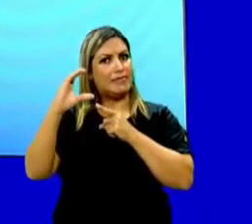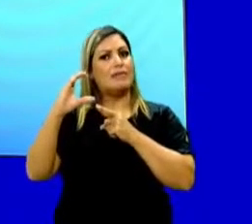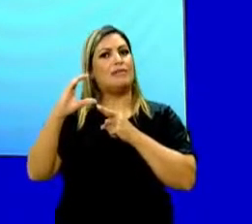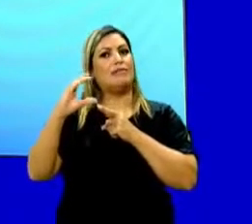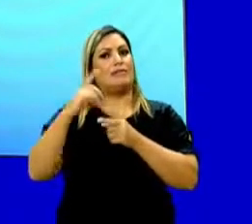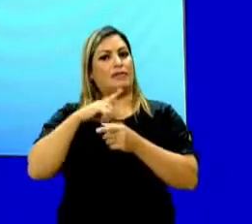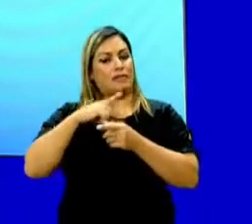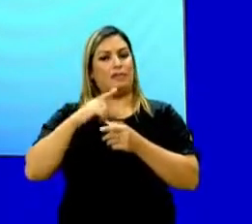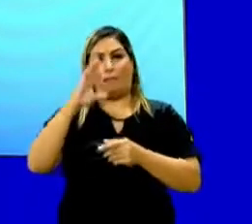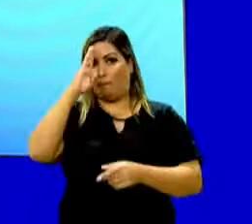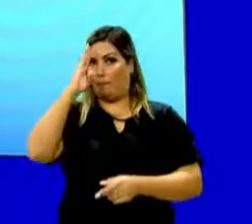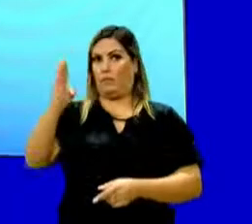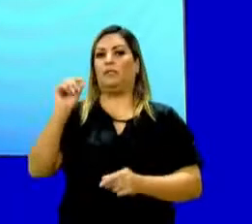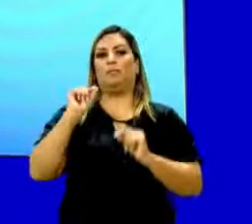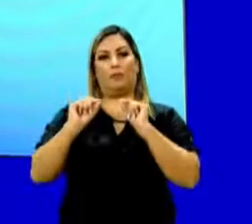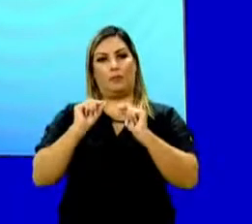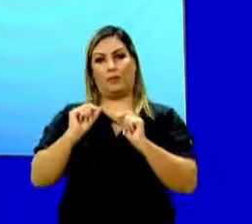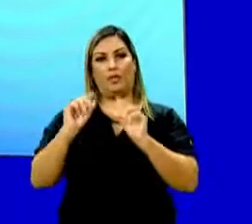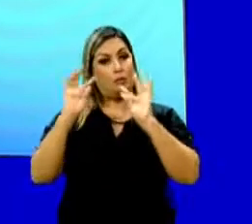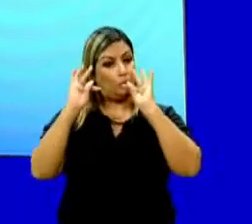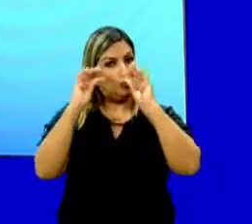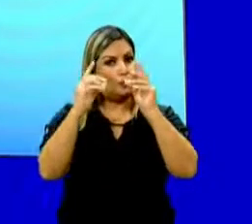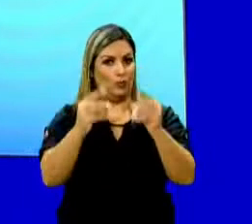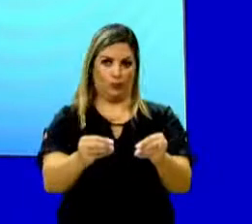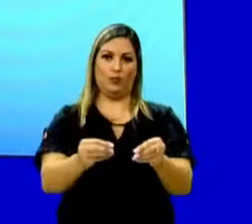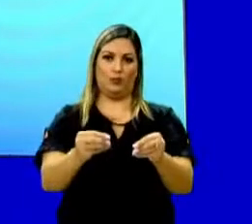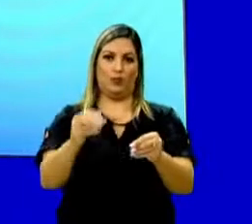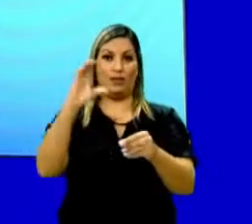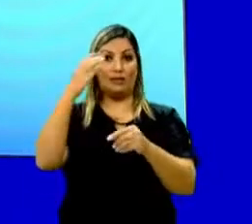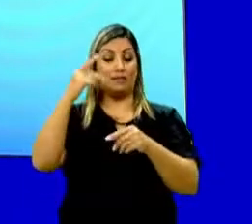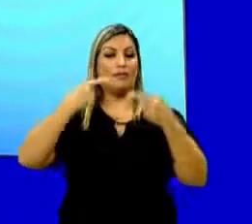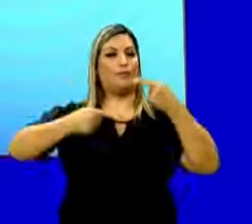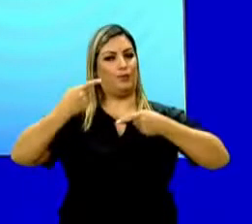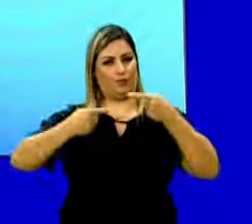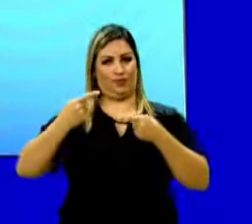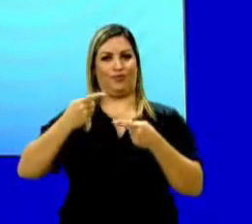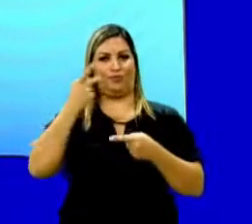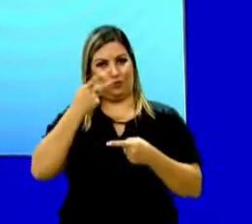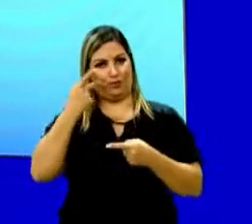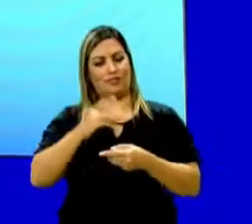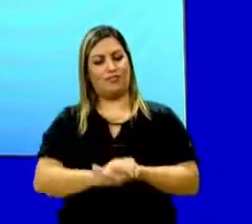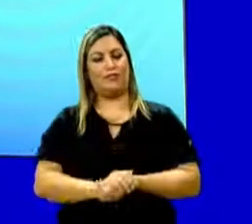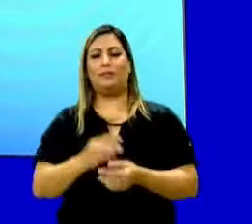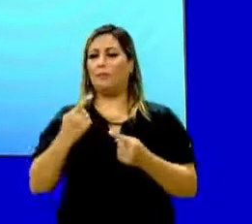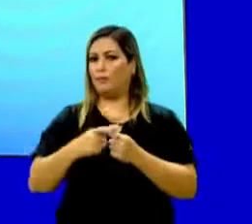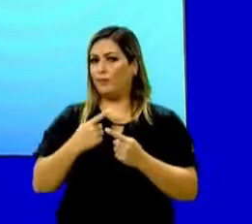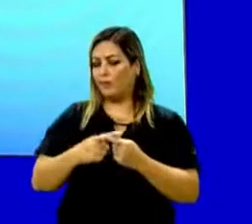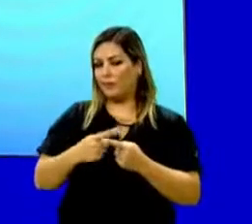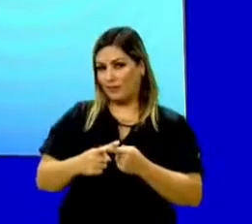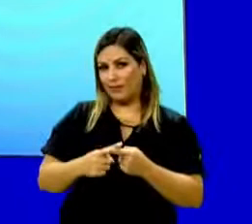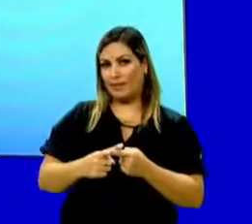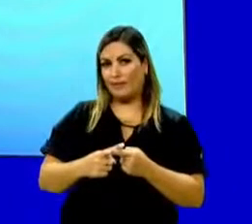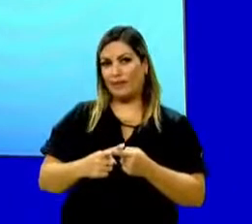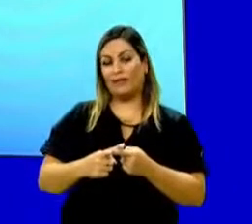e predominante sobre tudo é a ciência política, pois esta